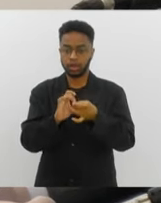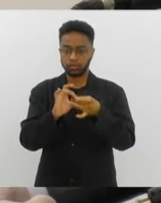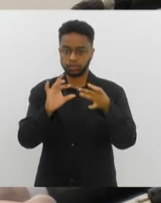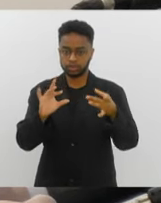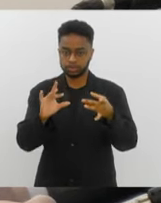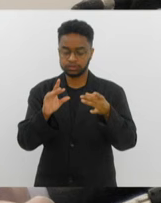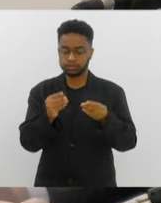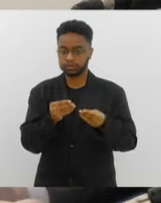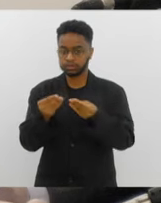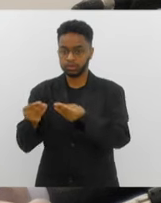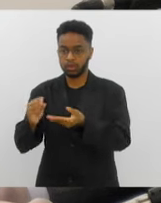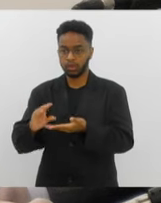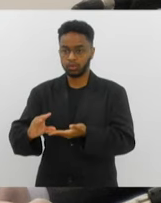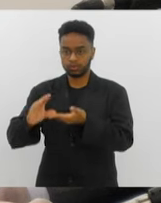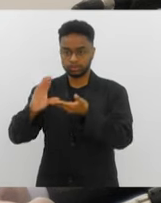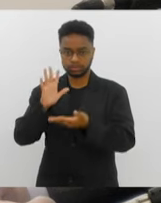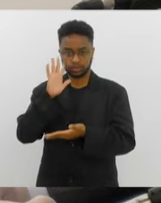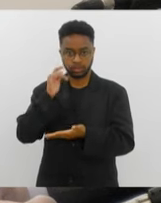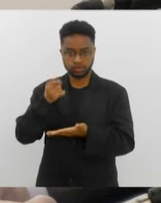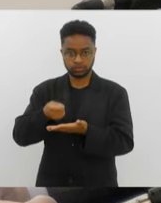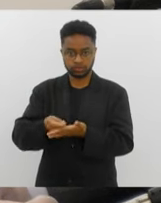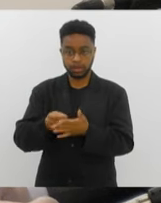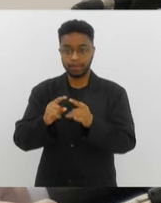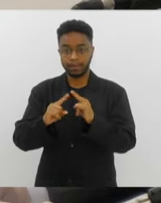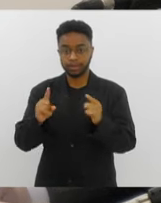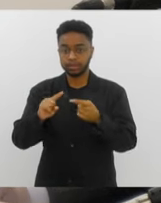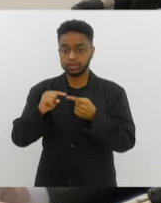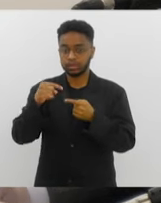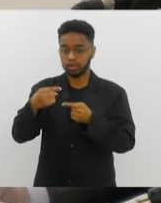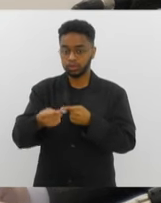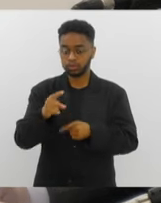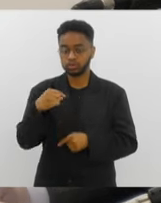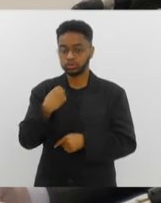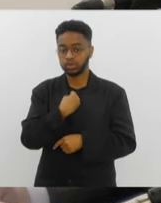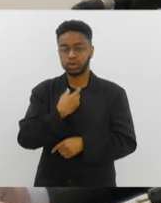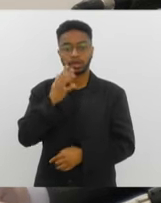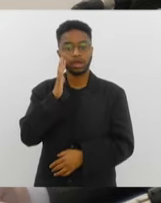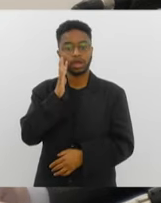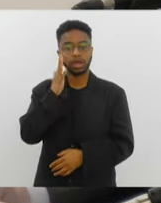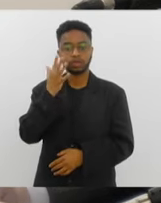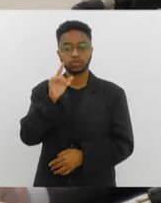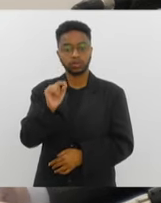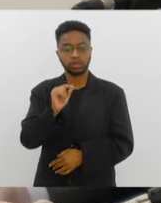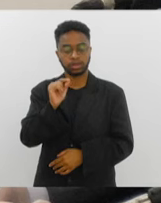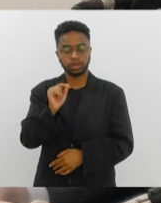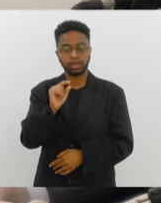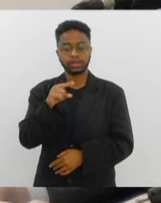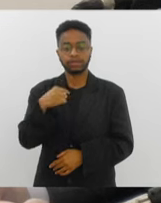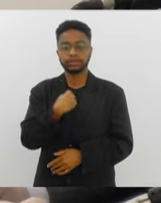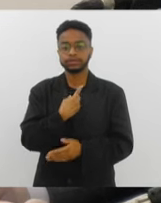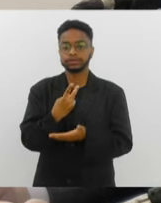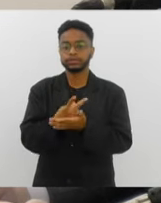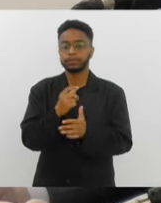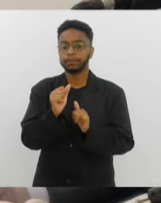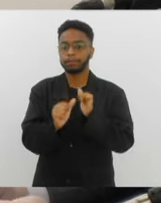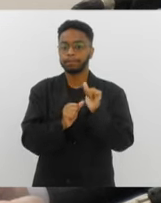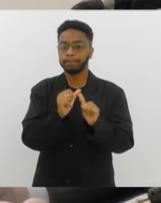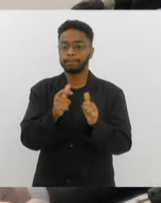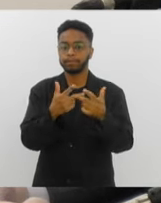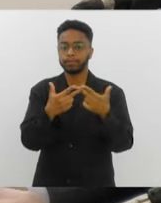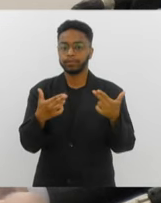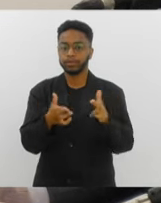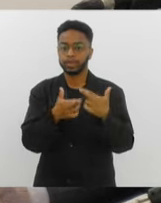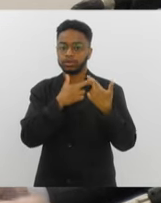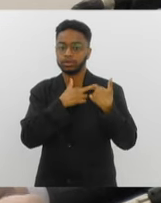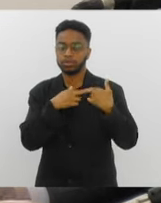para o Conselho deliberar. Não obstante, depois que nós chegamos à conclusão de que nós transformaríamos tudo que é de